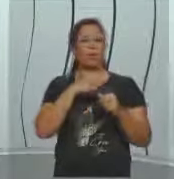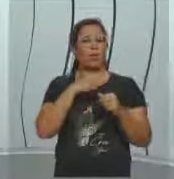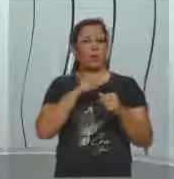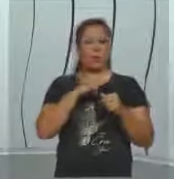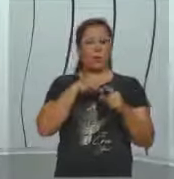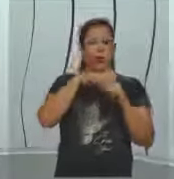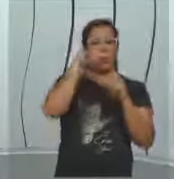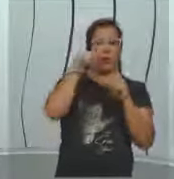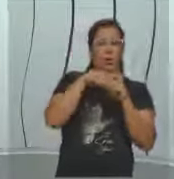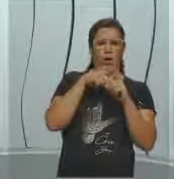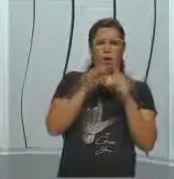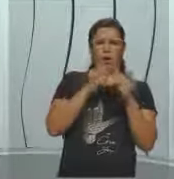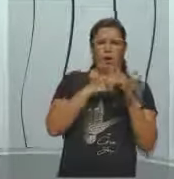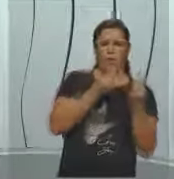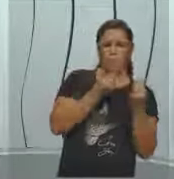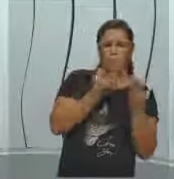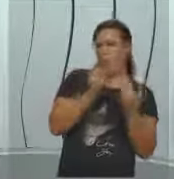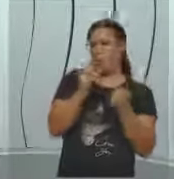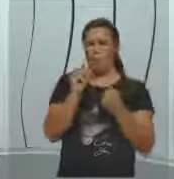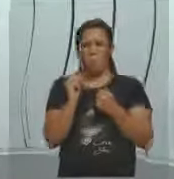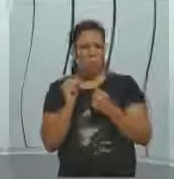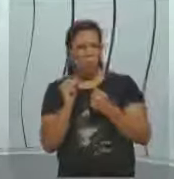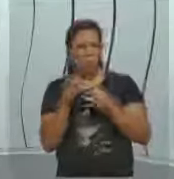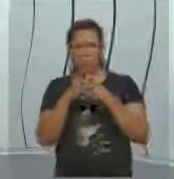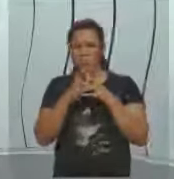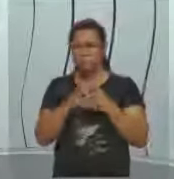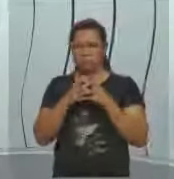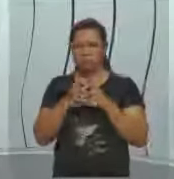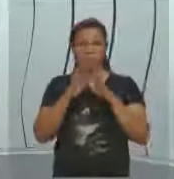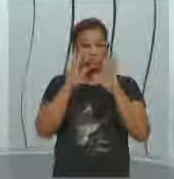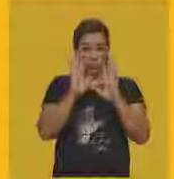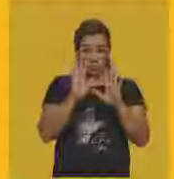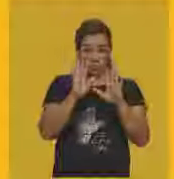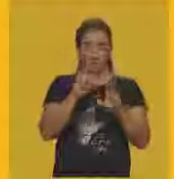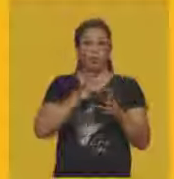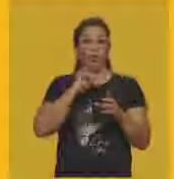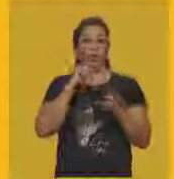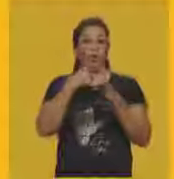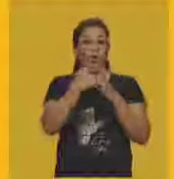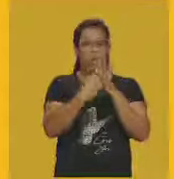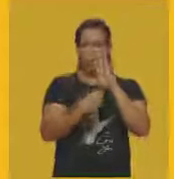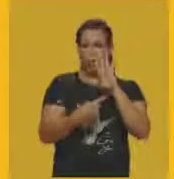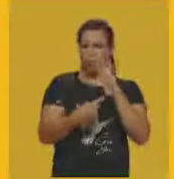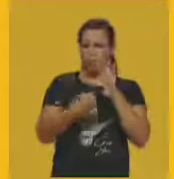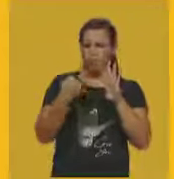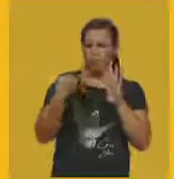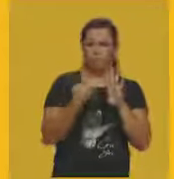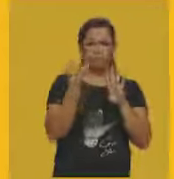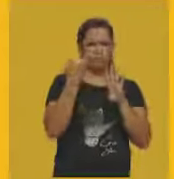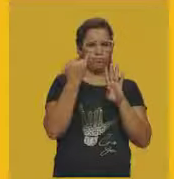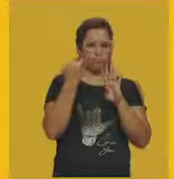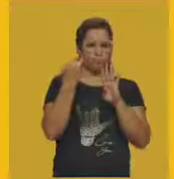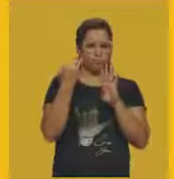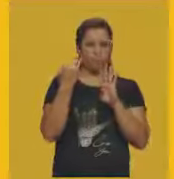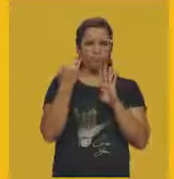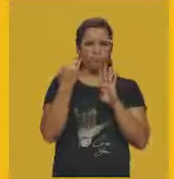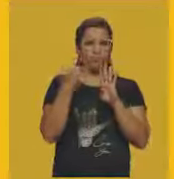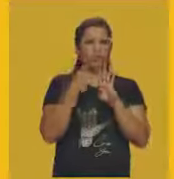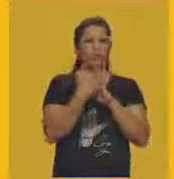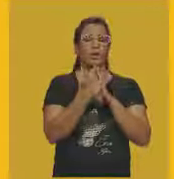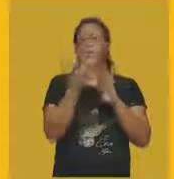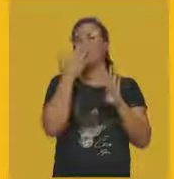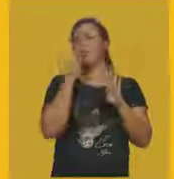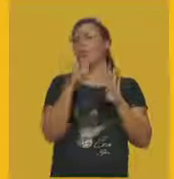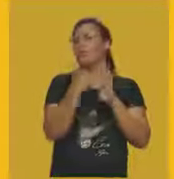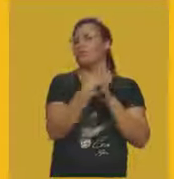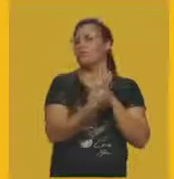menos complexidade, mas independente disso, a presença de 4 elementos básicos é essencial. E quais são